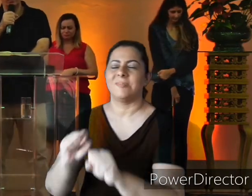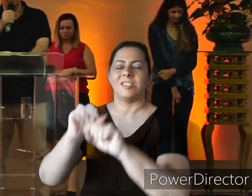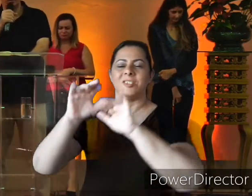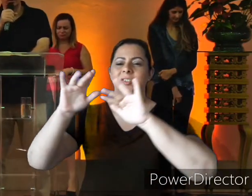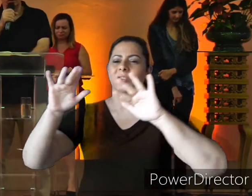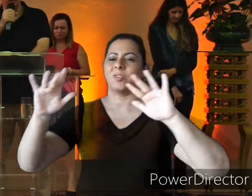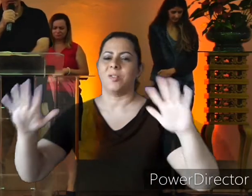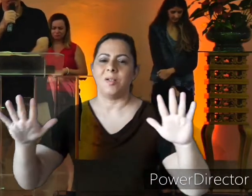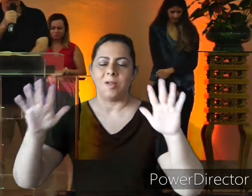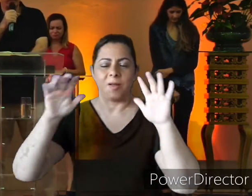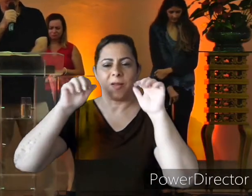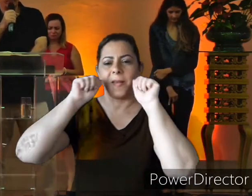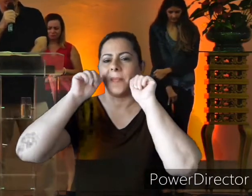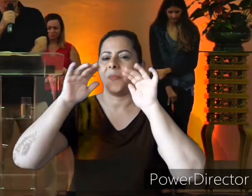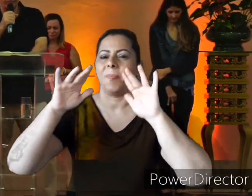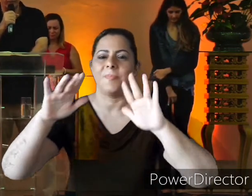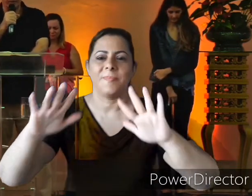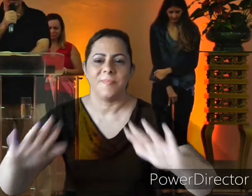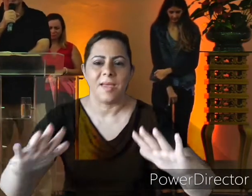necessário